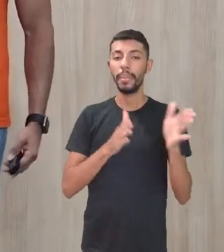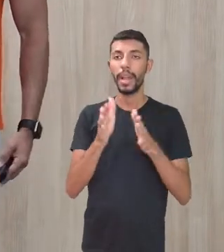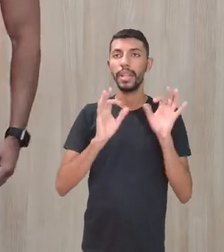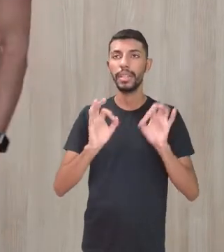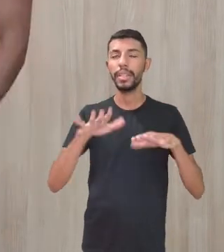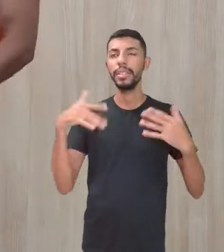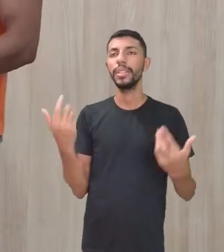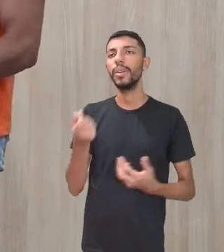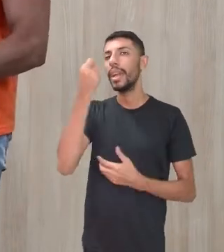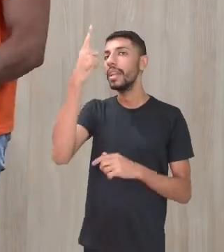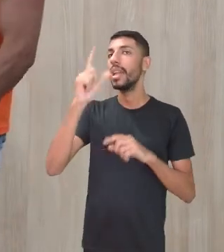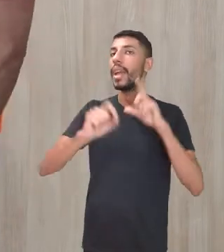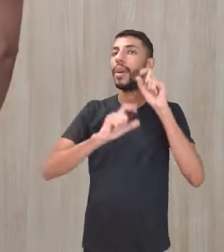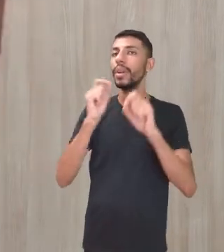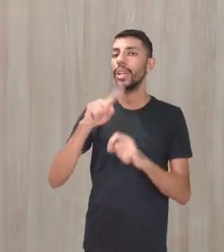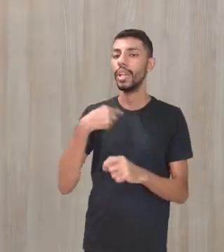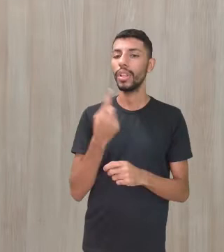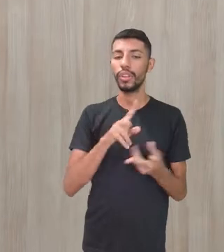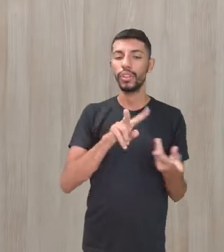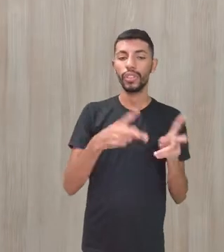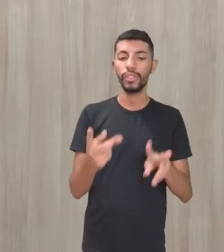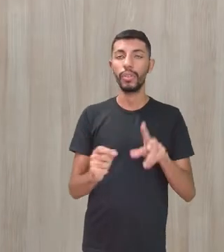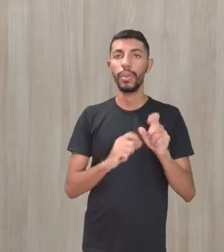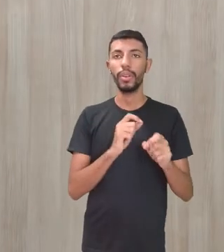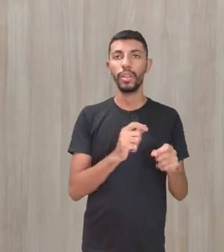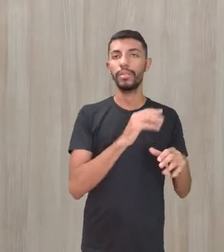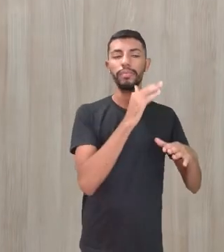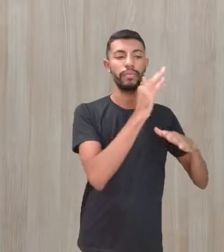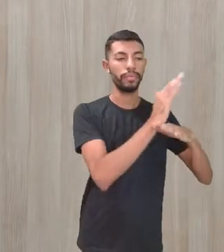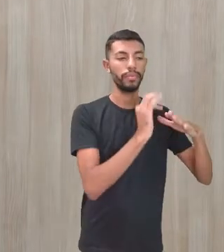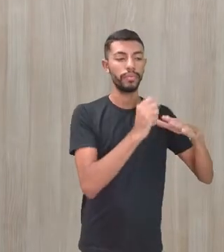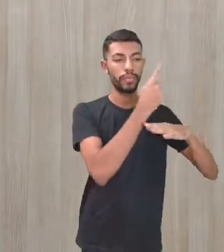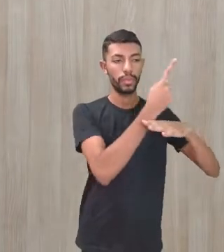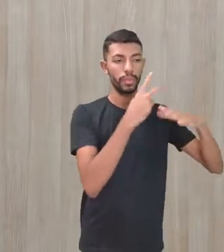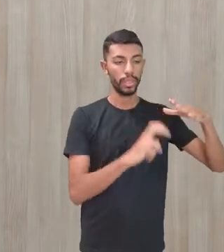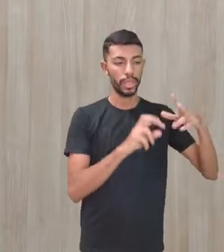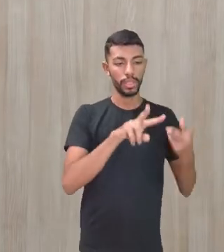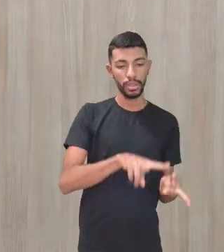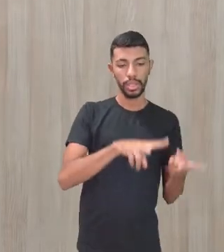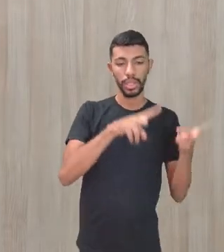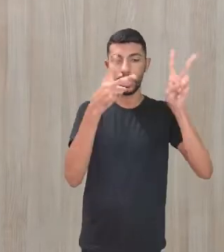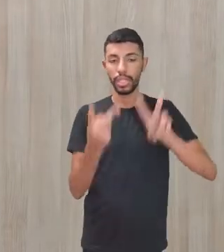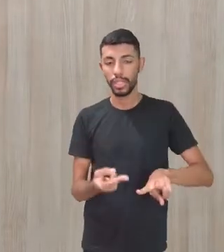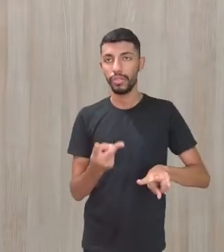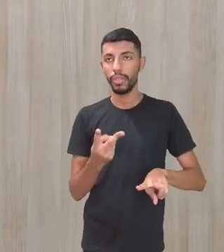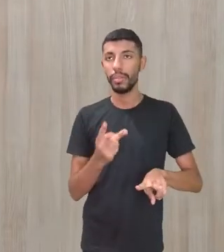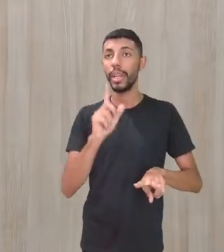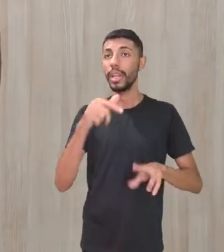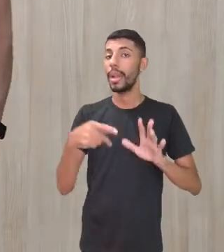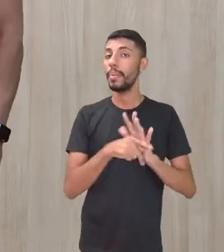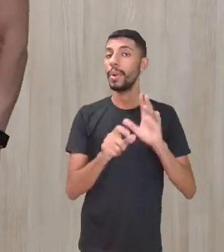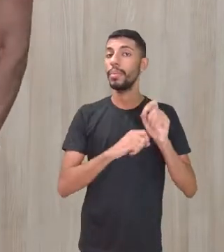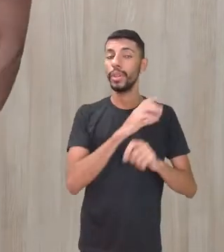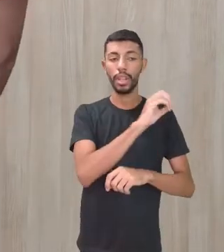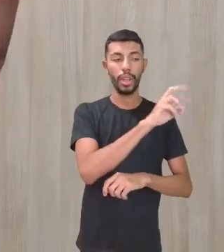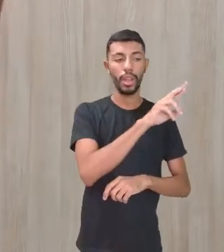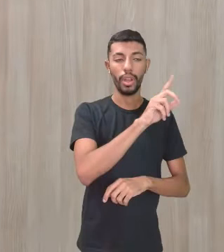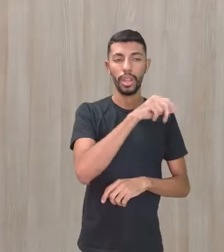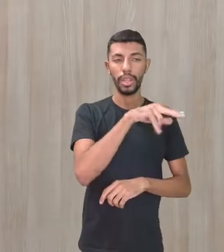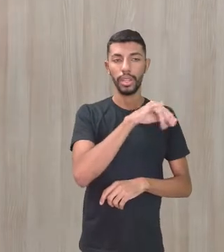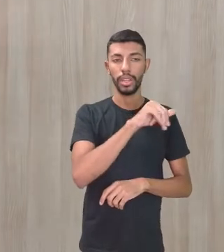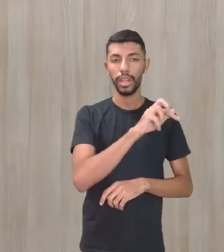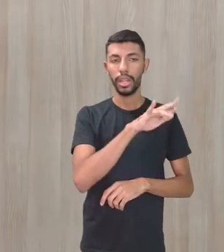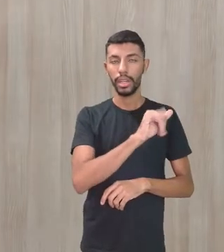aqui? É a gente transformar essa fração, certo? Que é uma fração ordinária, tá? Em